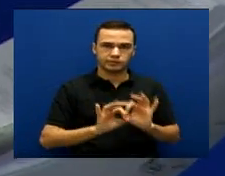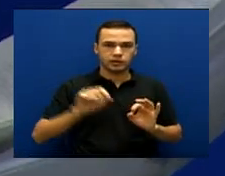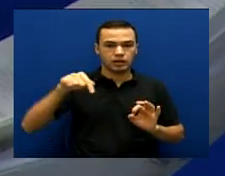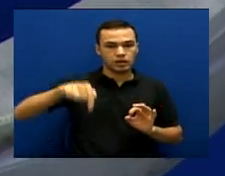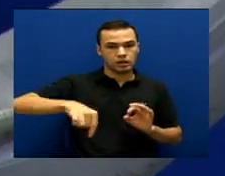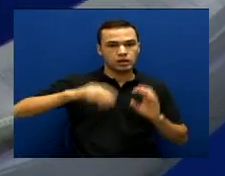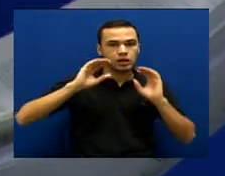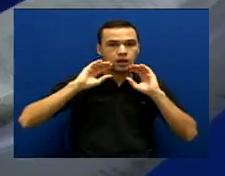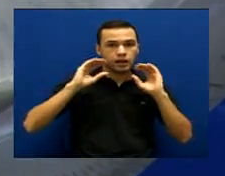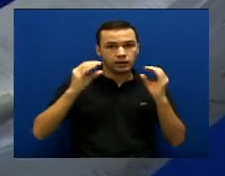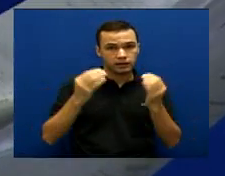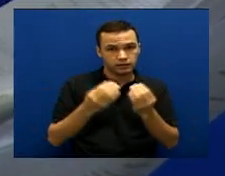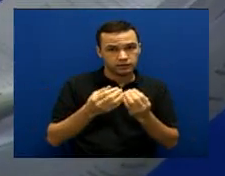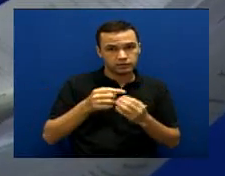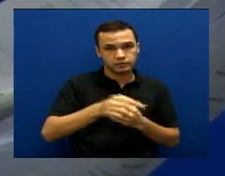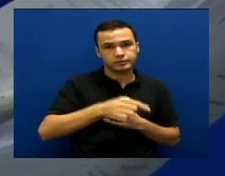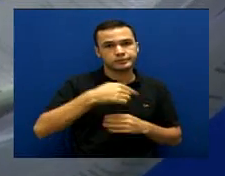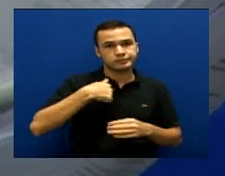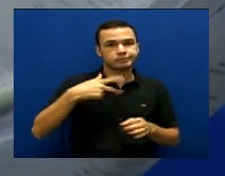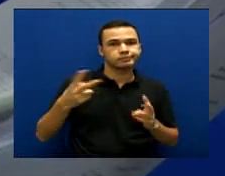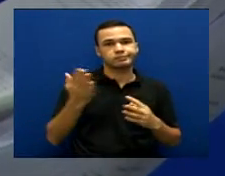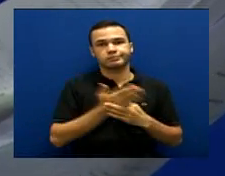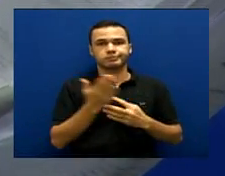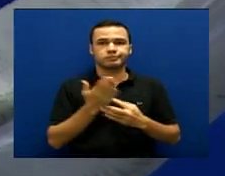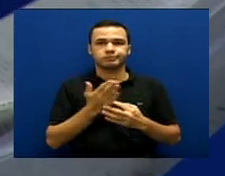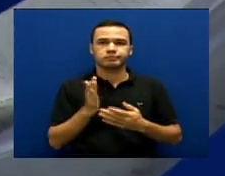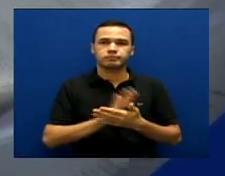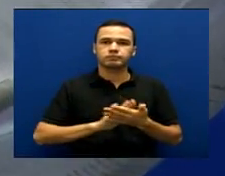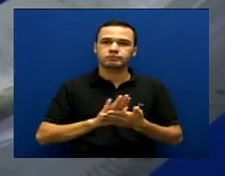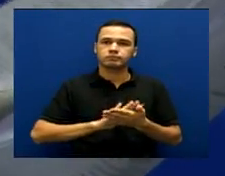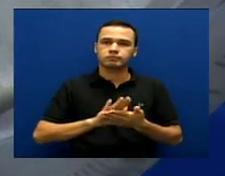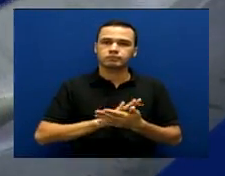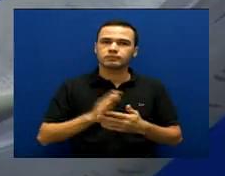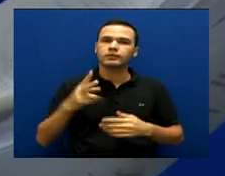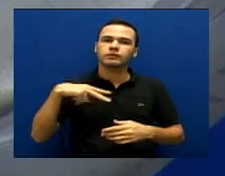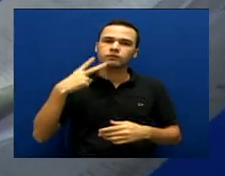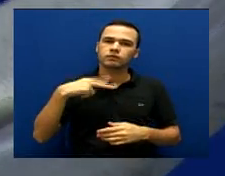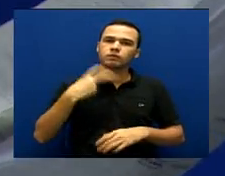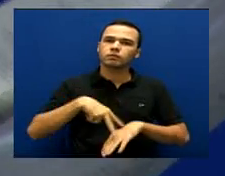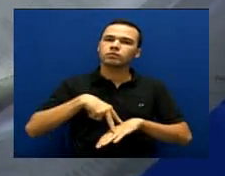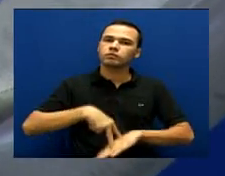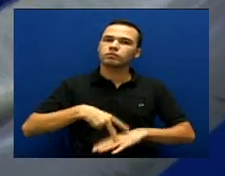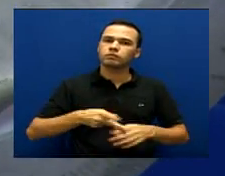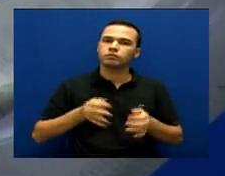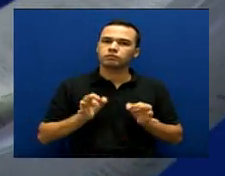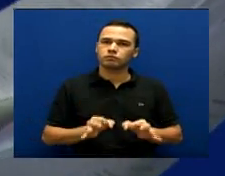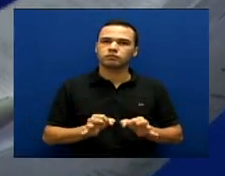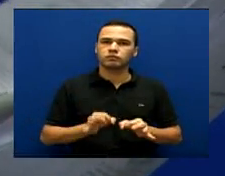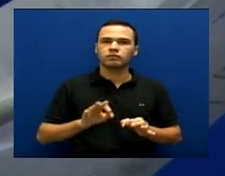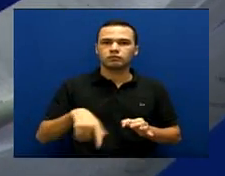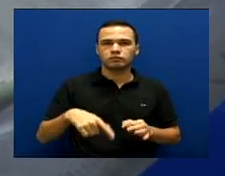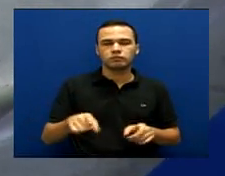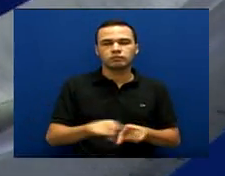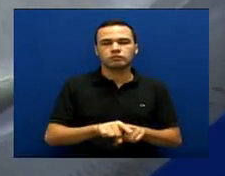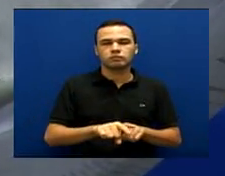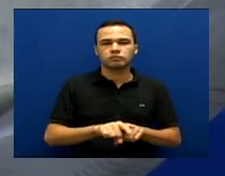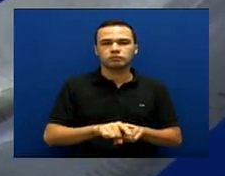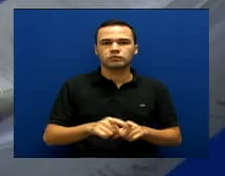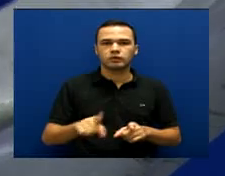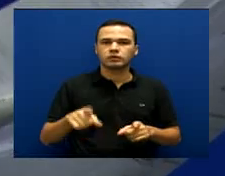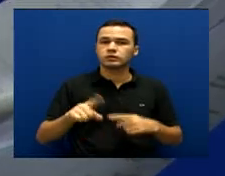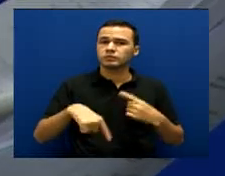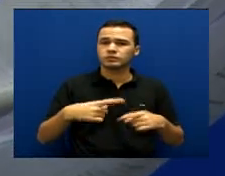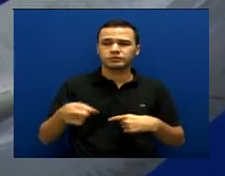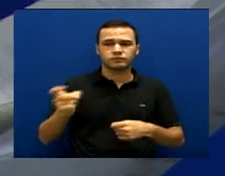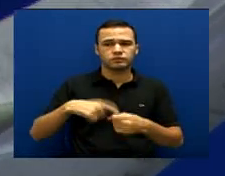casa ninguém senta em cima do muro tá certo vereador tem posição e defende a legalidade do ato se não